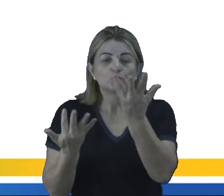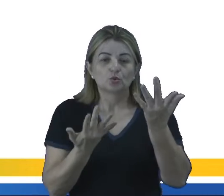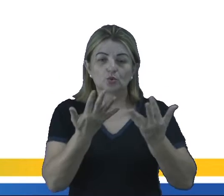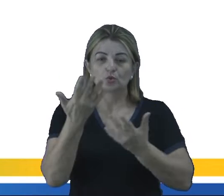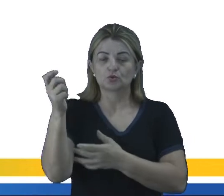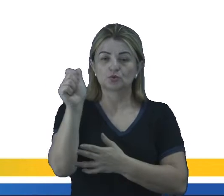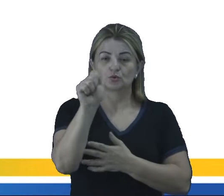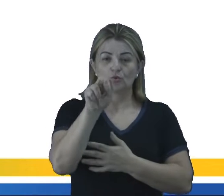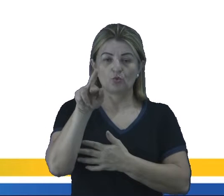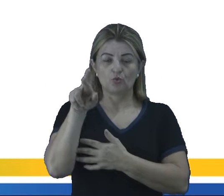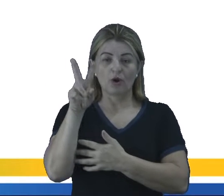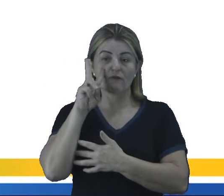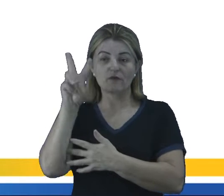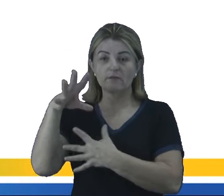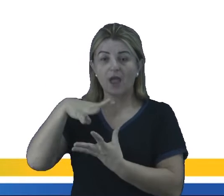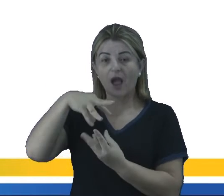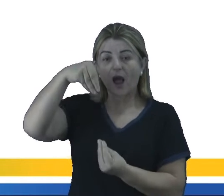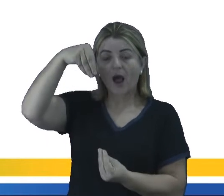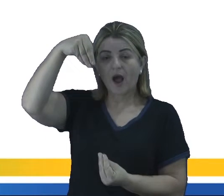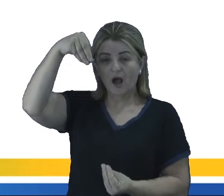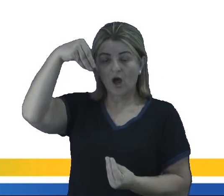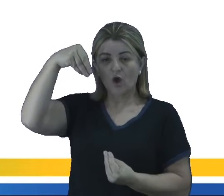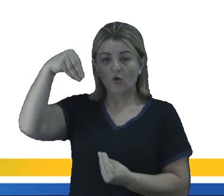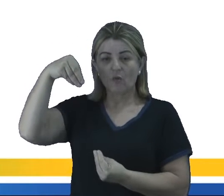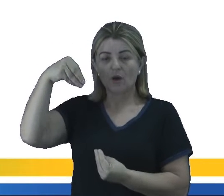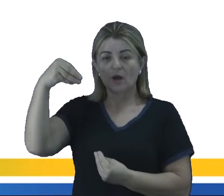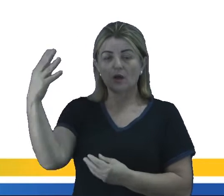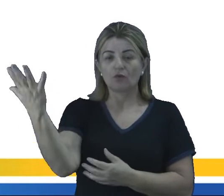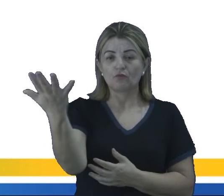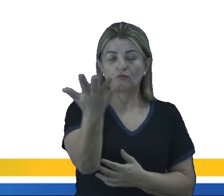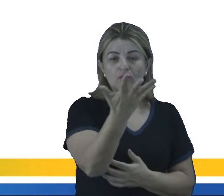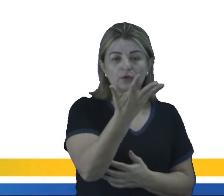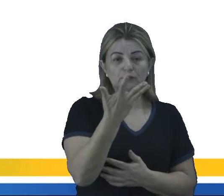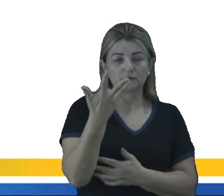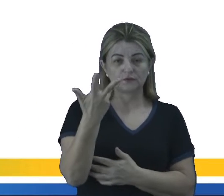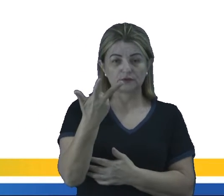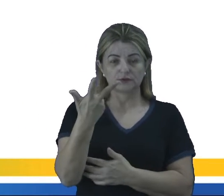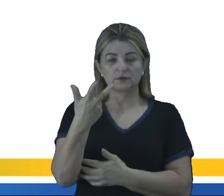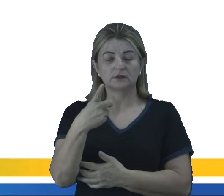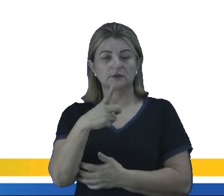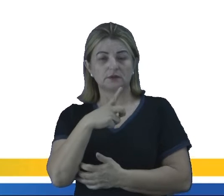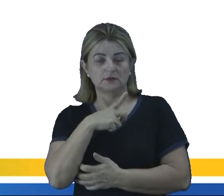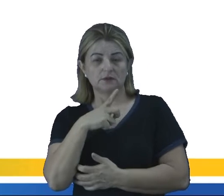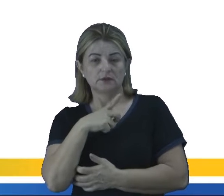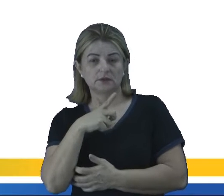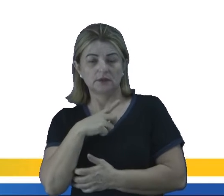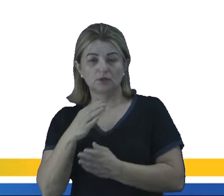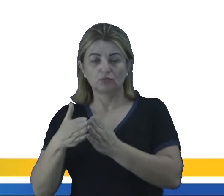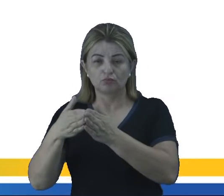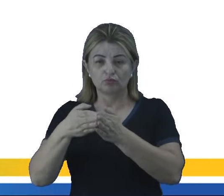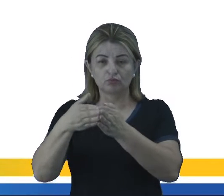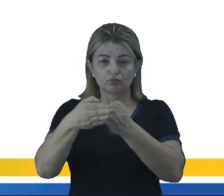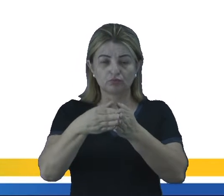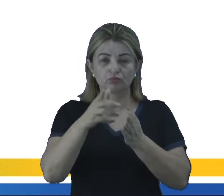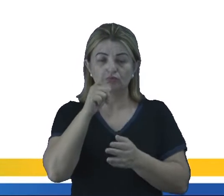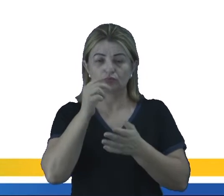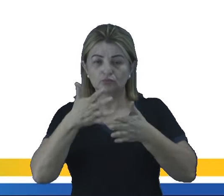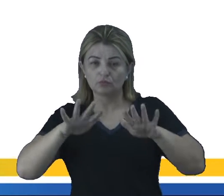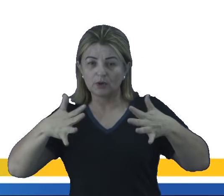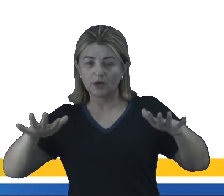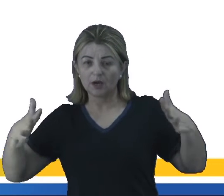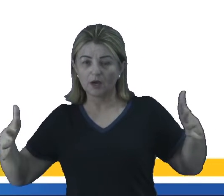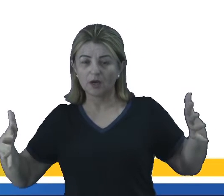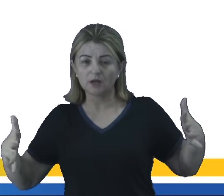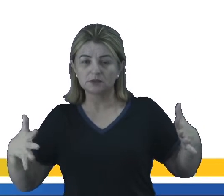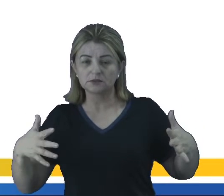aqui, mas que sentem falta do seu lar, né? A terra onde eles viviam. Então, sim, o Oswald faz uma